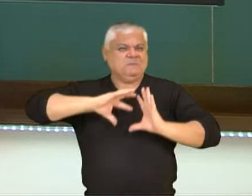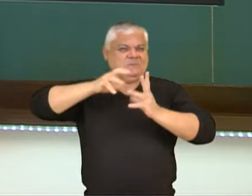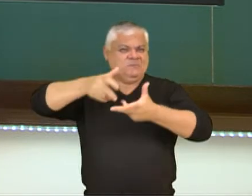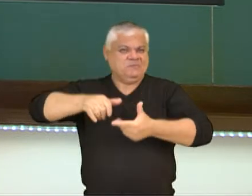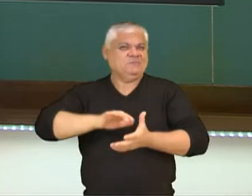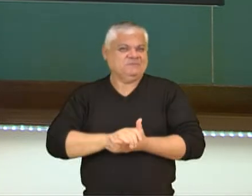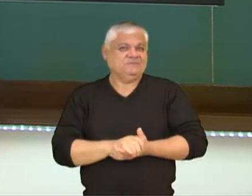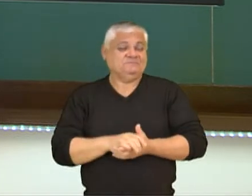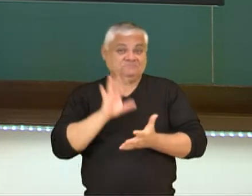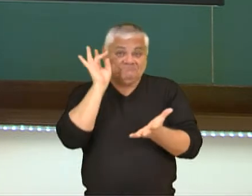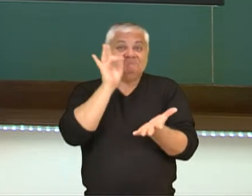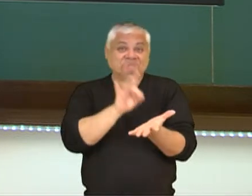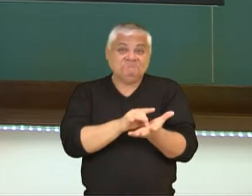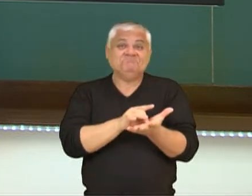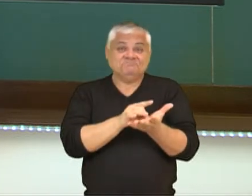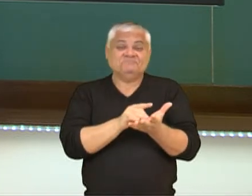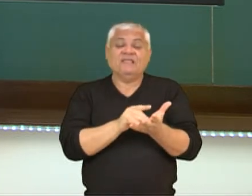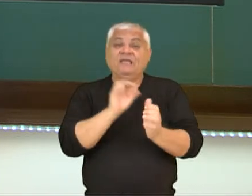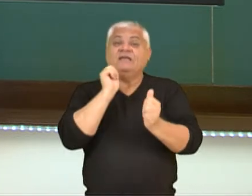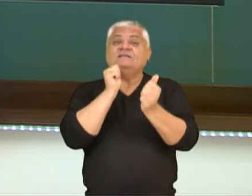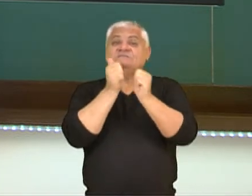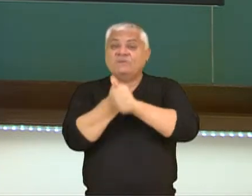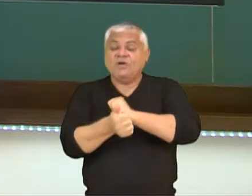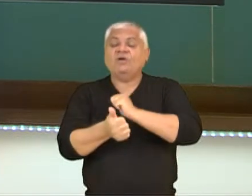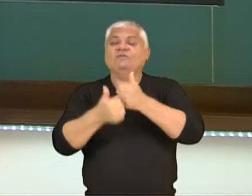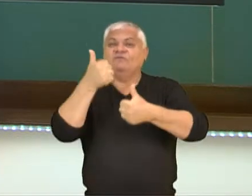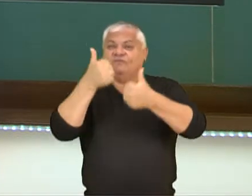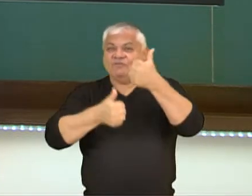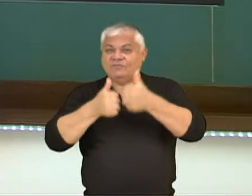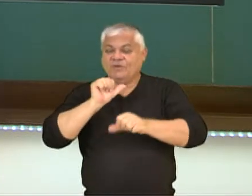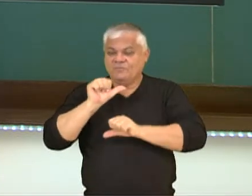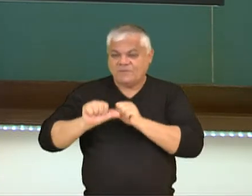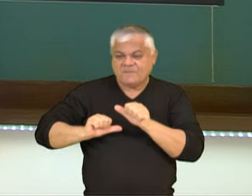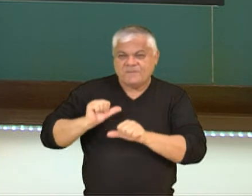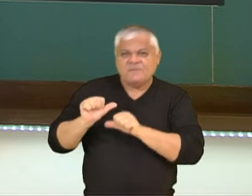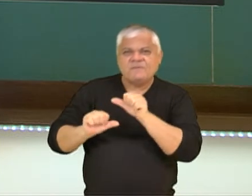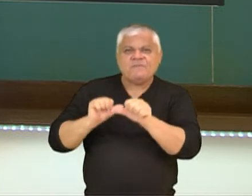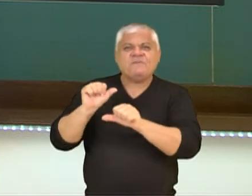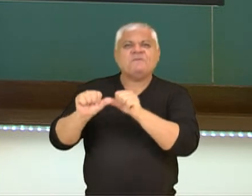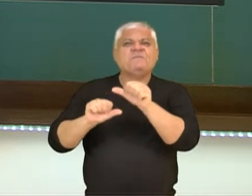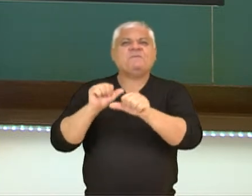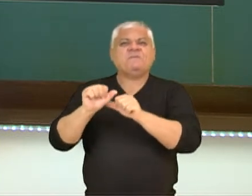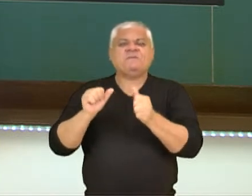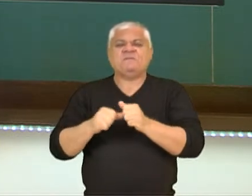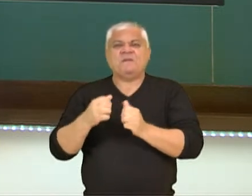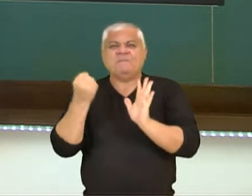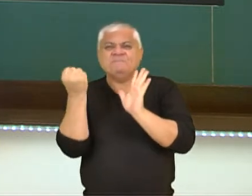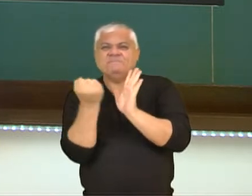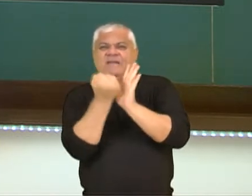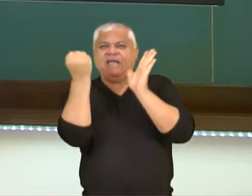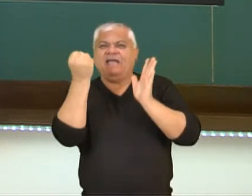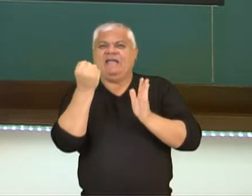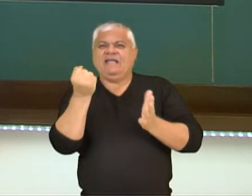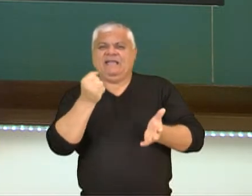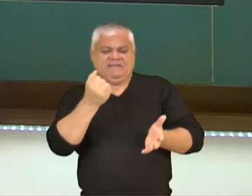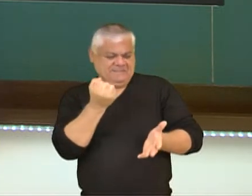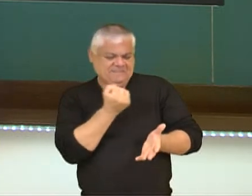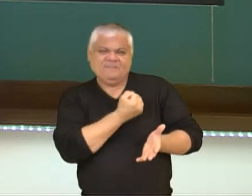transformação deste esporte, né, a ampliação de toda a cadeia produtiva que envolve marketing, propaganda,